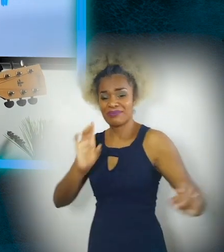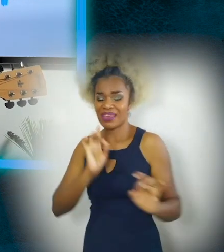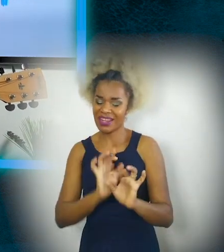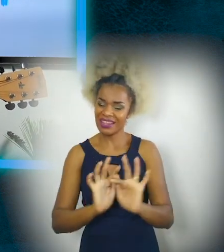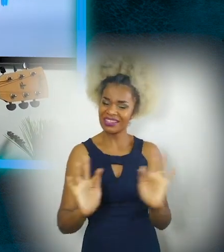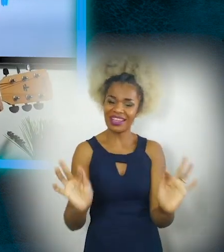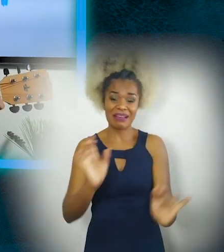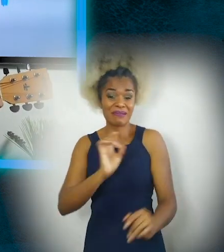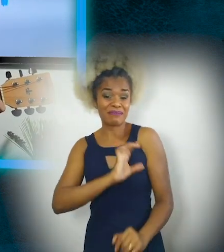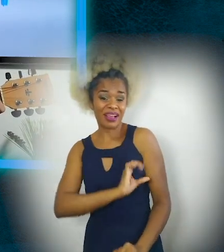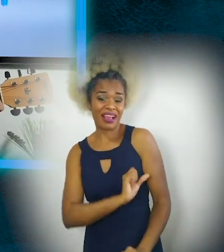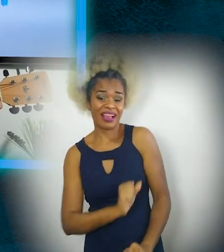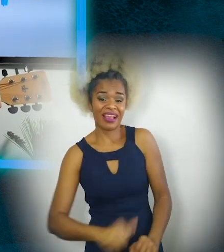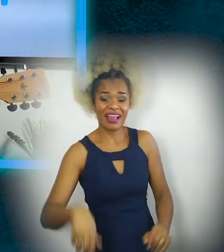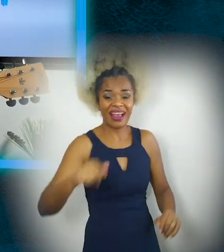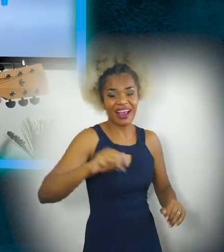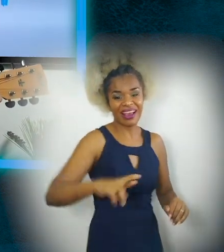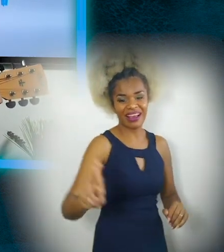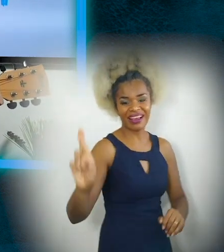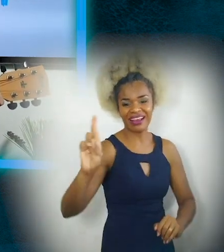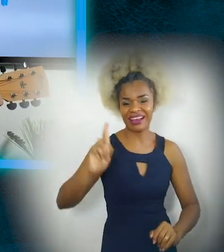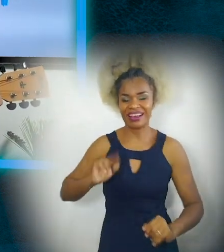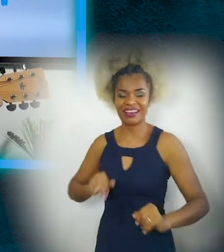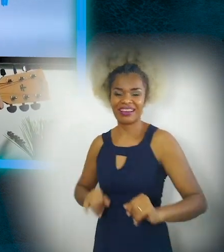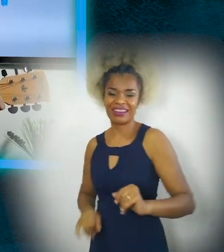amar, apenas